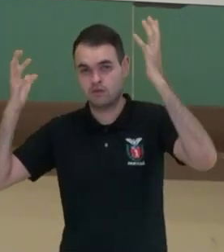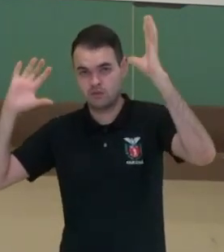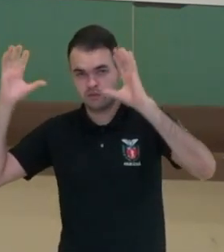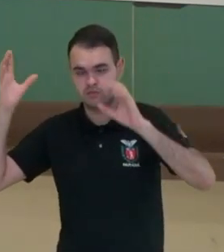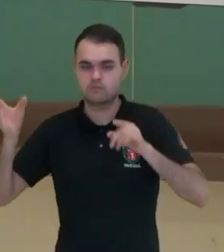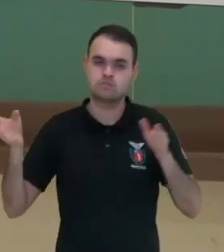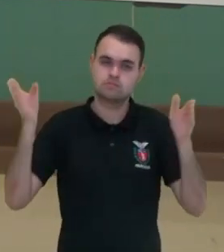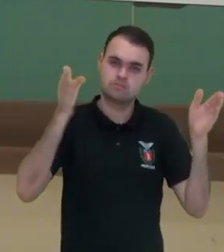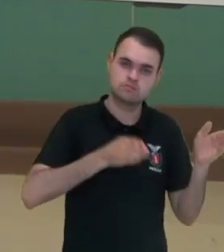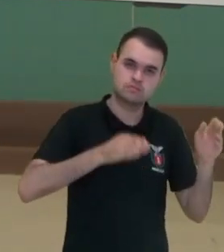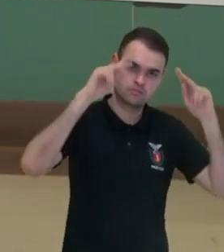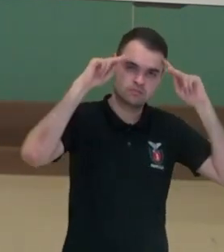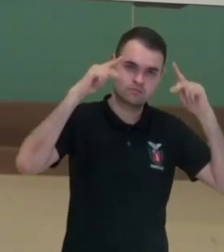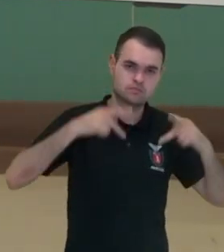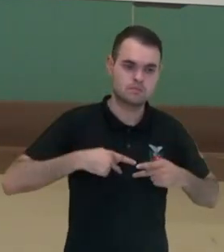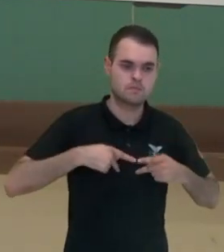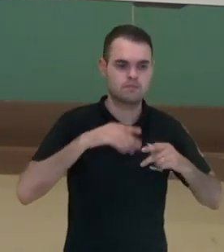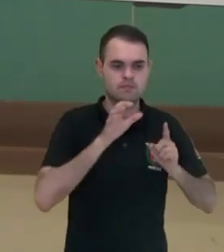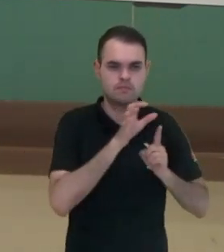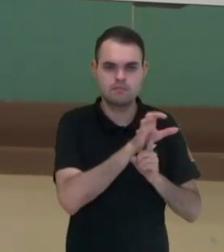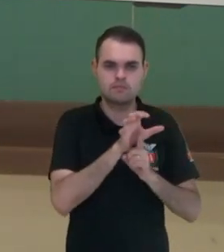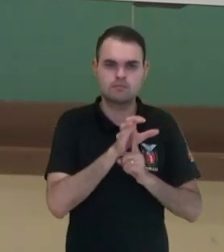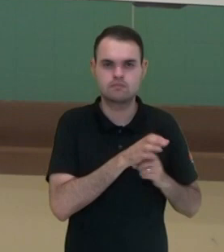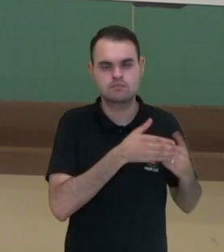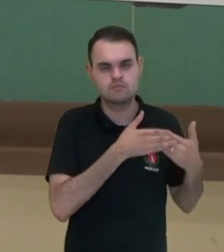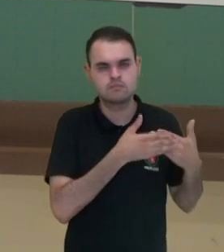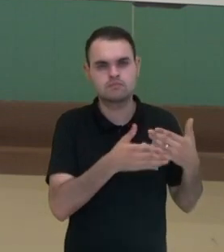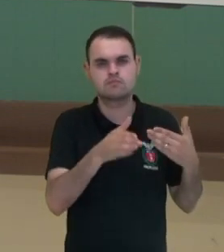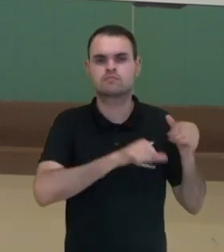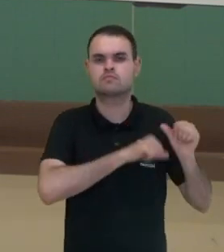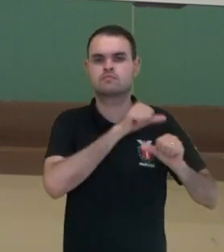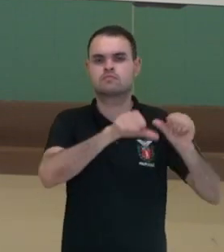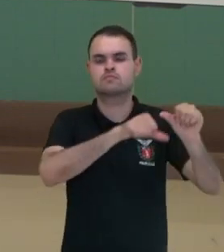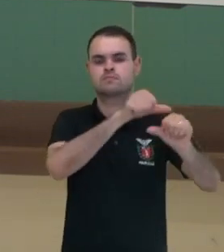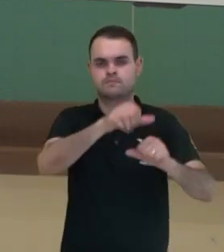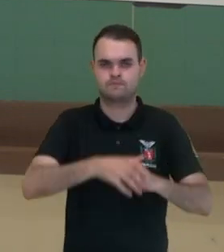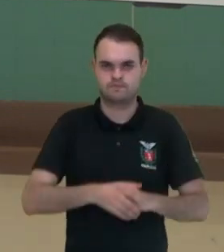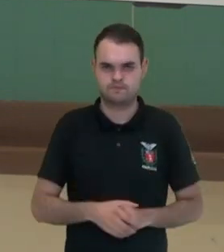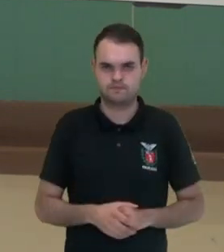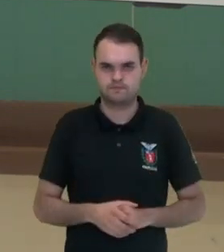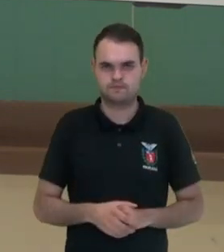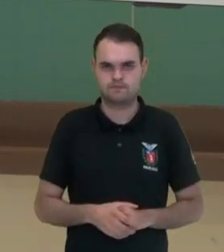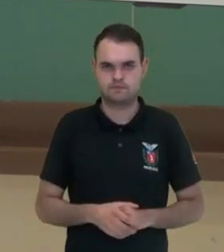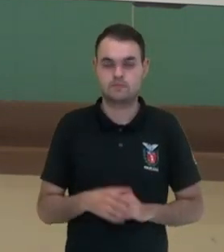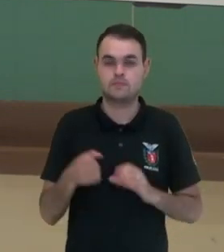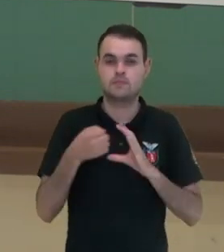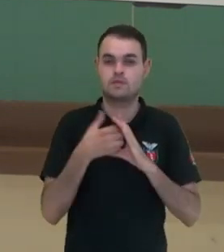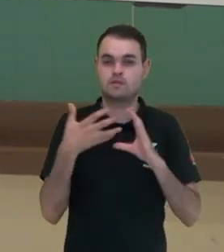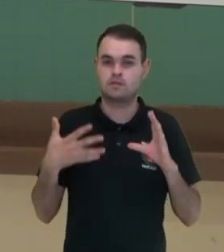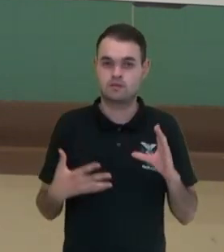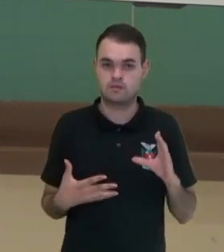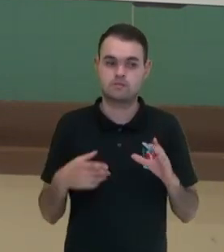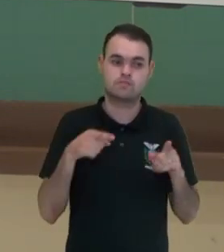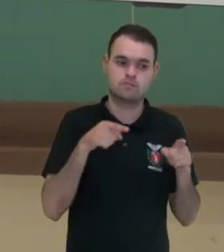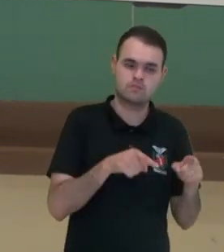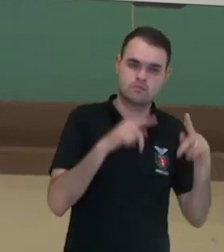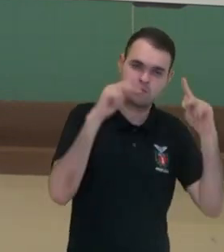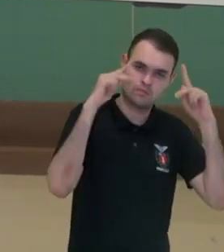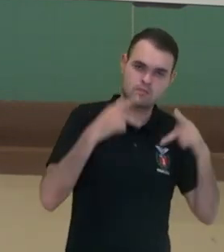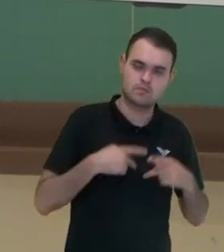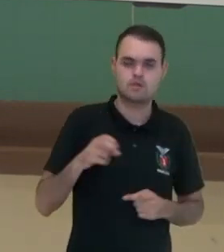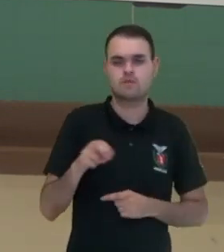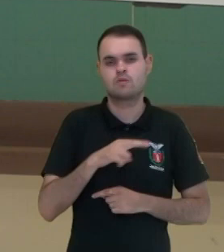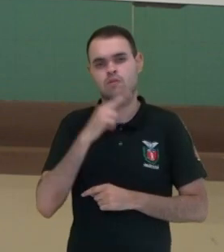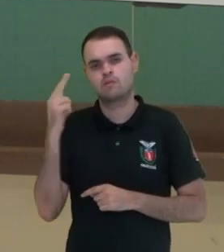ação humana ao longo do tempo. Essa ação humana ou essas características naturais, essa ação da